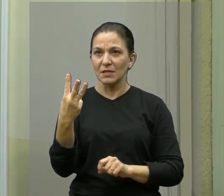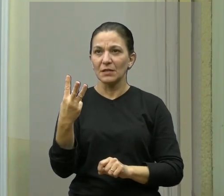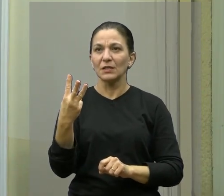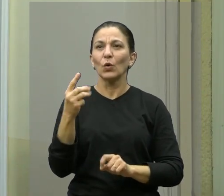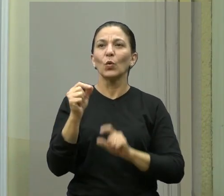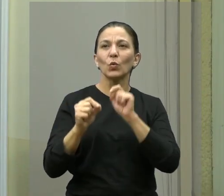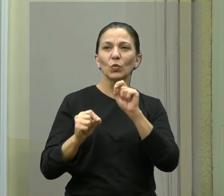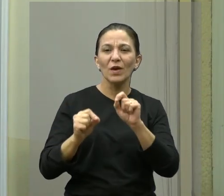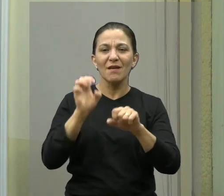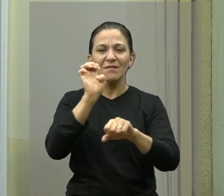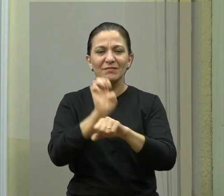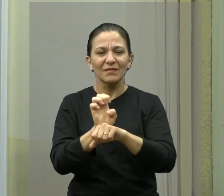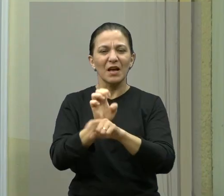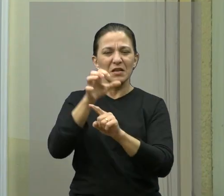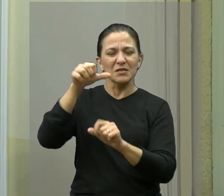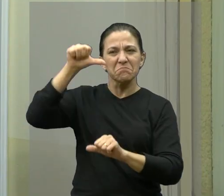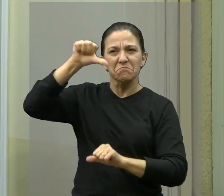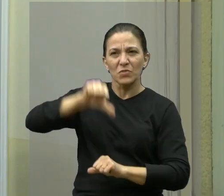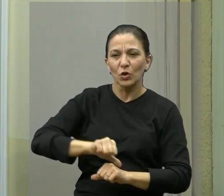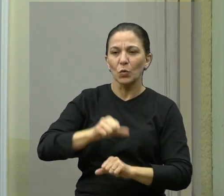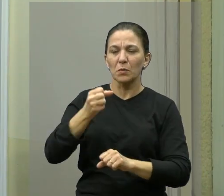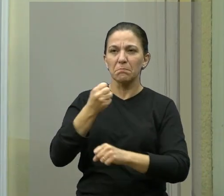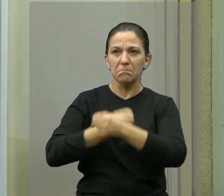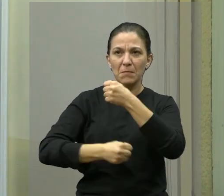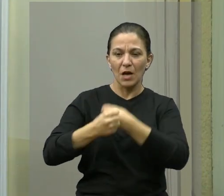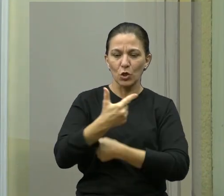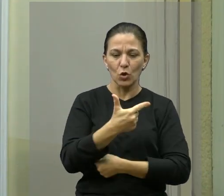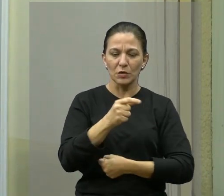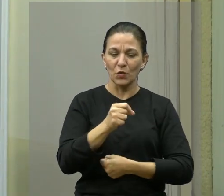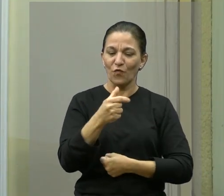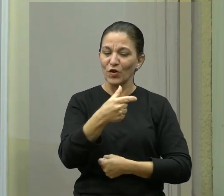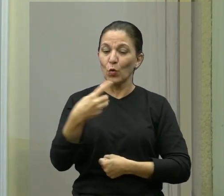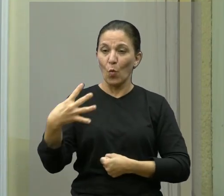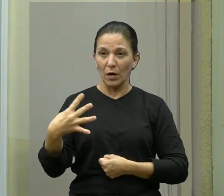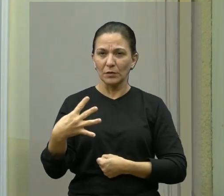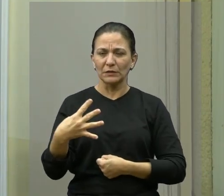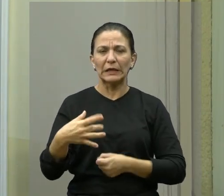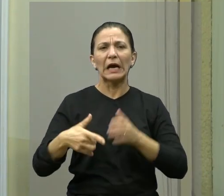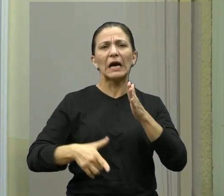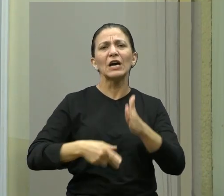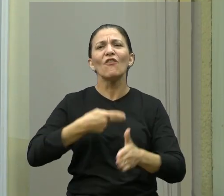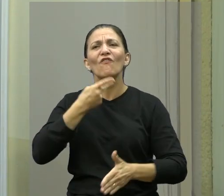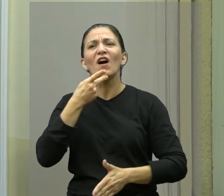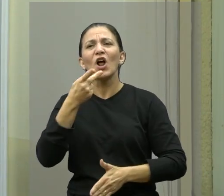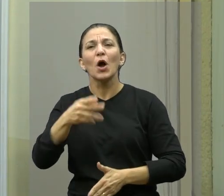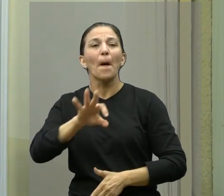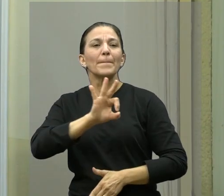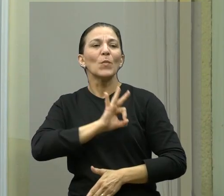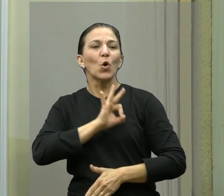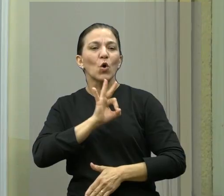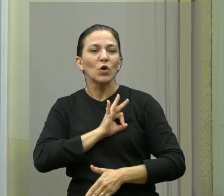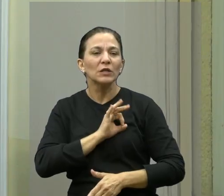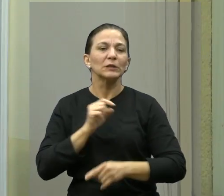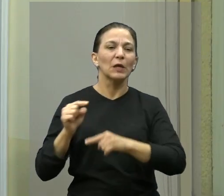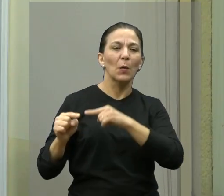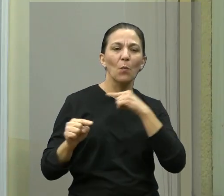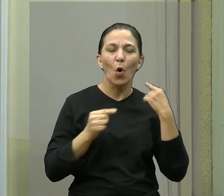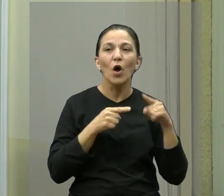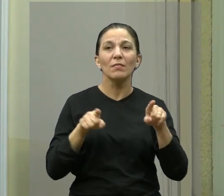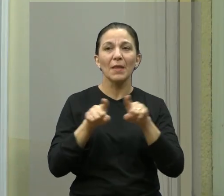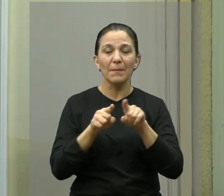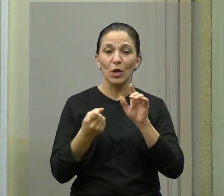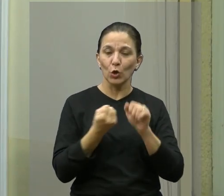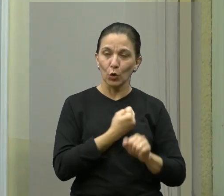de letalidade do estado em 2024. E antes que alguém fale, também é a polícia que mais morre, trago